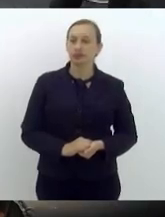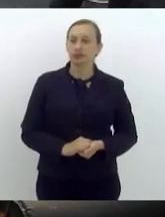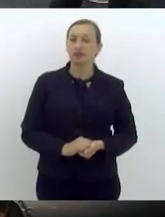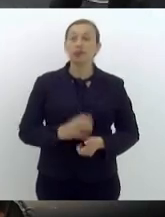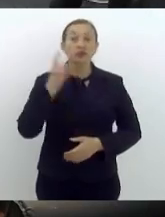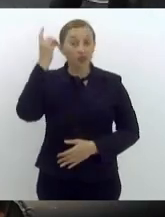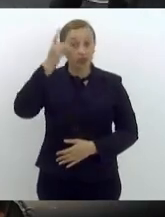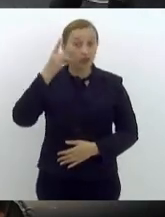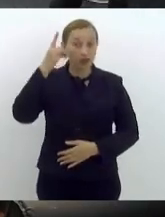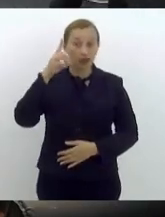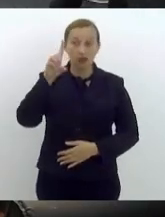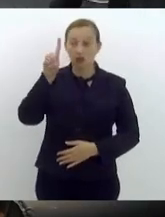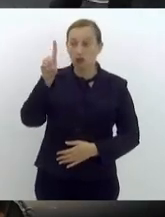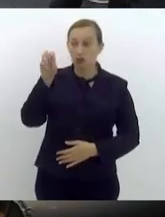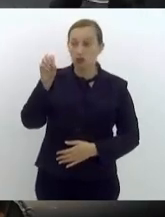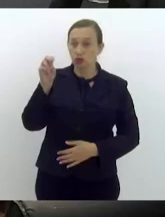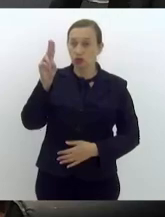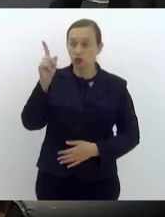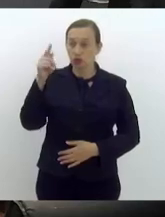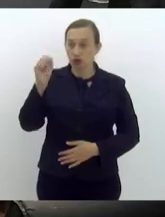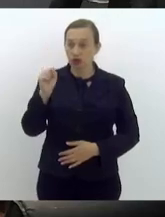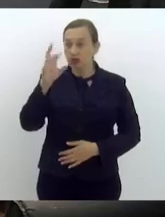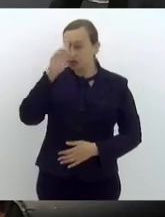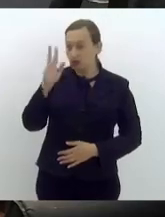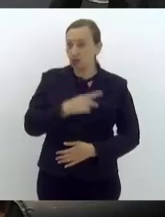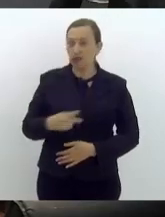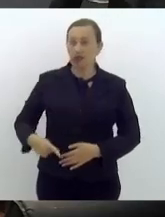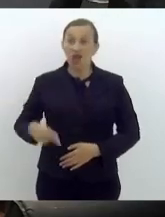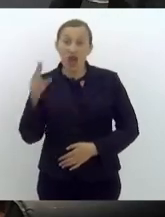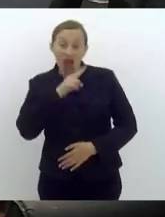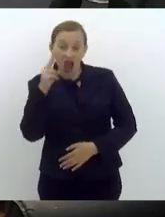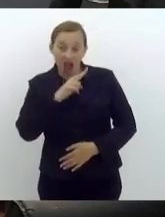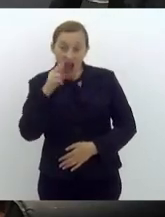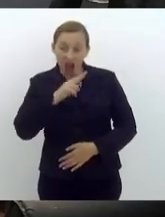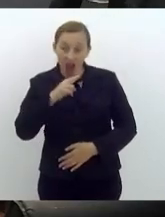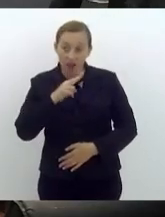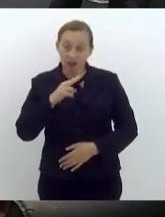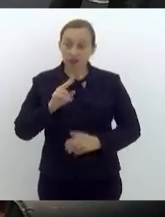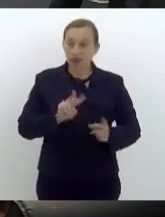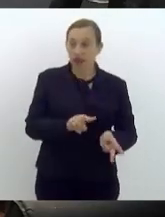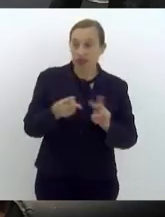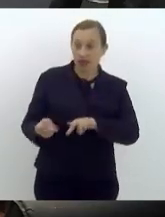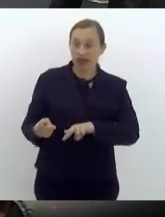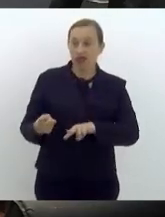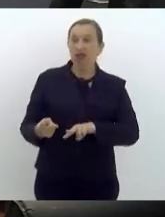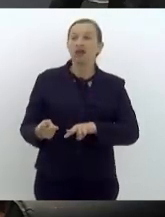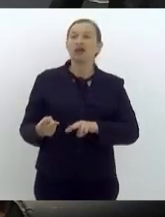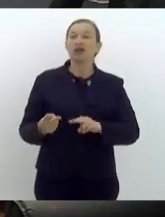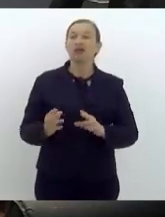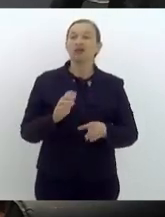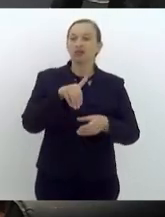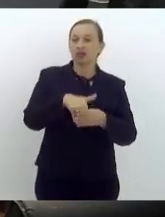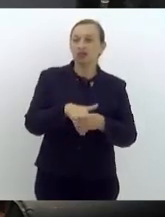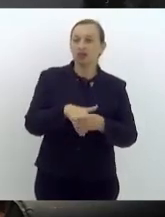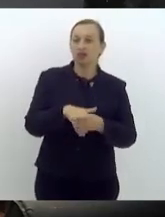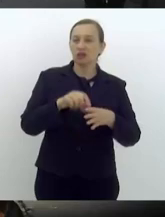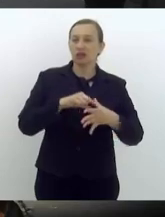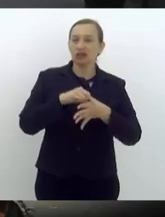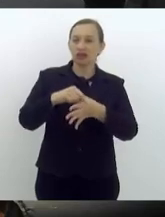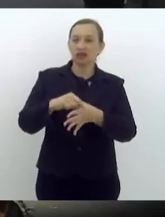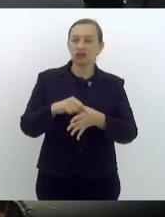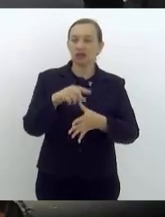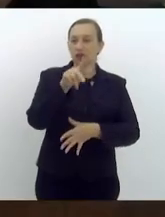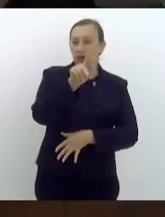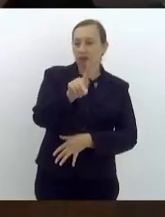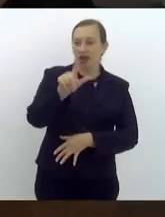Deputado Douglas Ruas. Senhor presidente, rapidamente, para encaminhar a votação pela liderança do PL, encaminho o voto